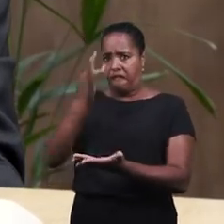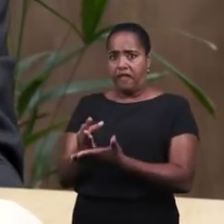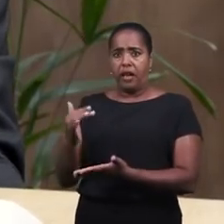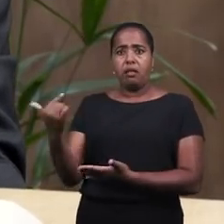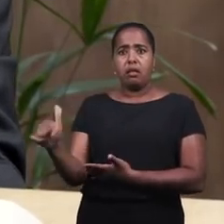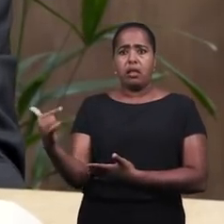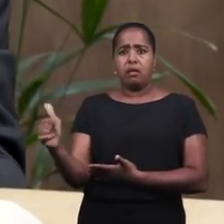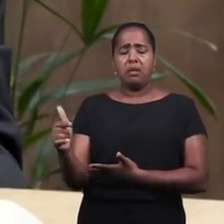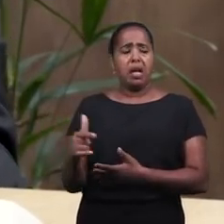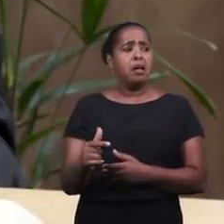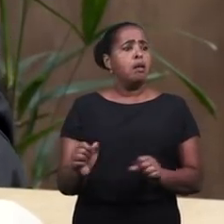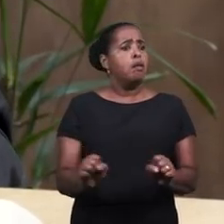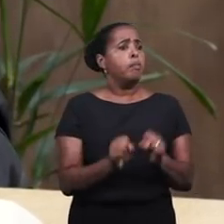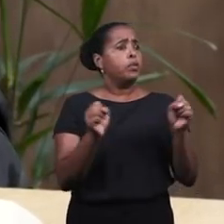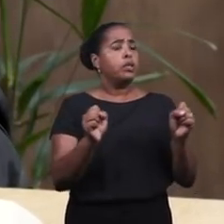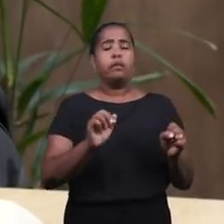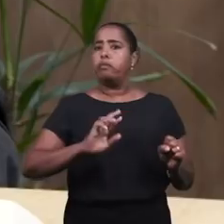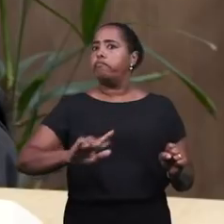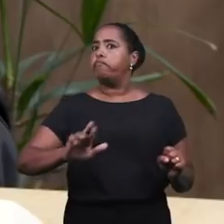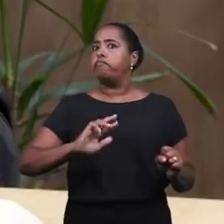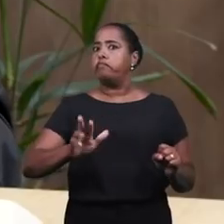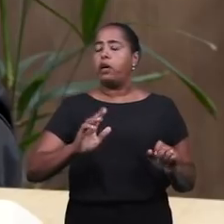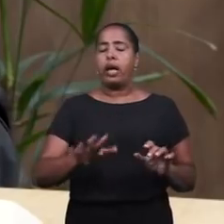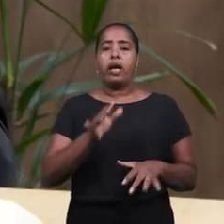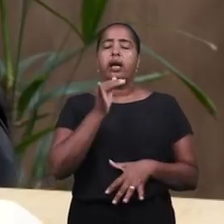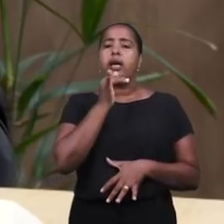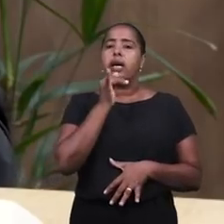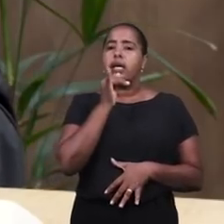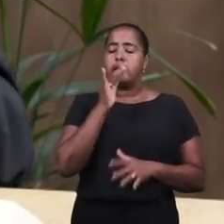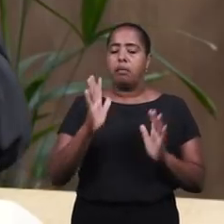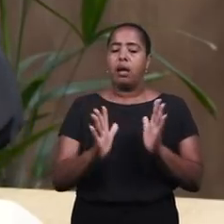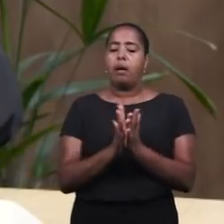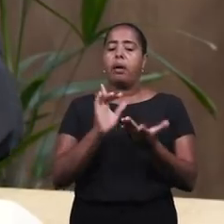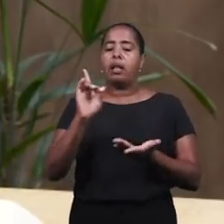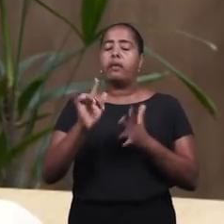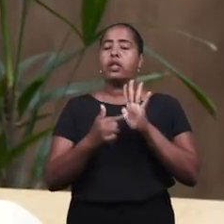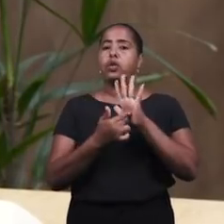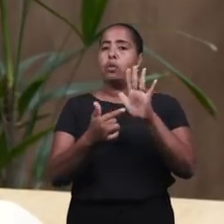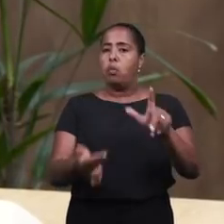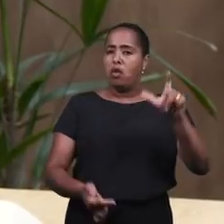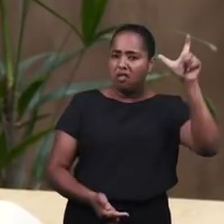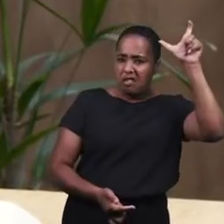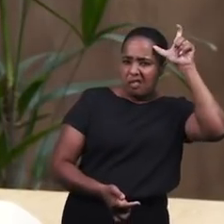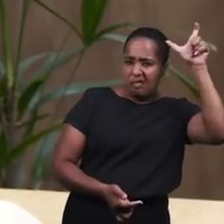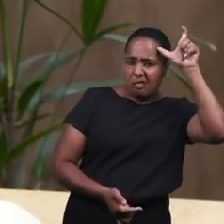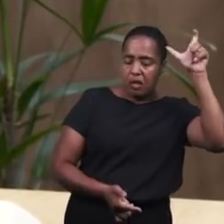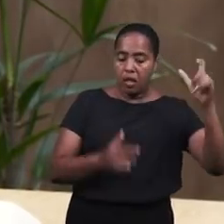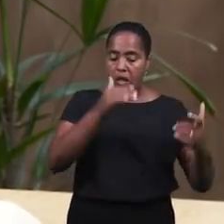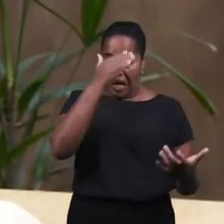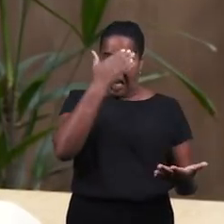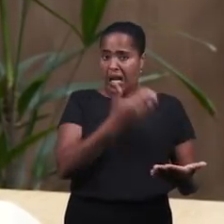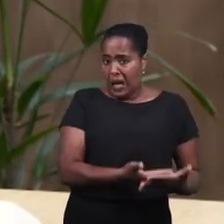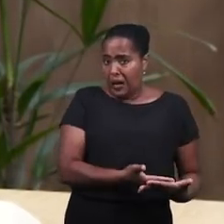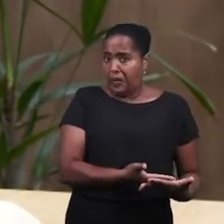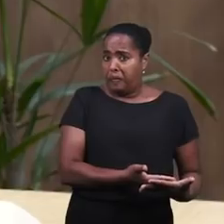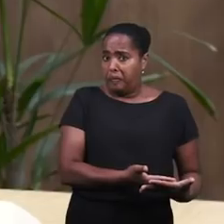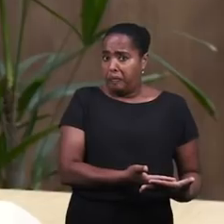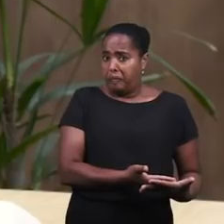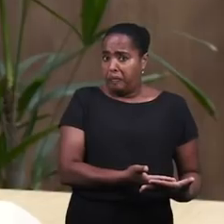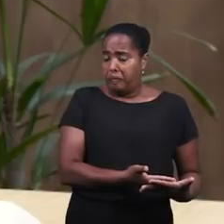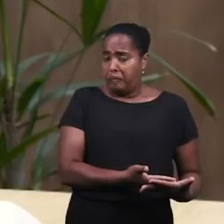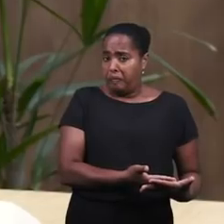é impossível, fé sinônimo de crer. Não é. Exemplo disso, a Bíblia diz que os demônios